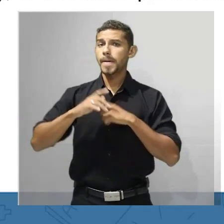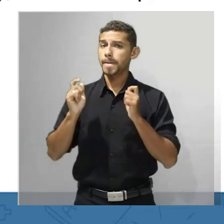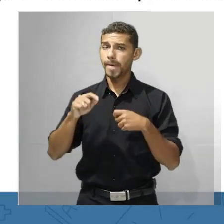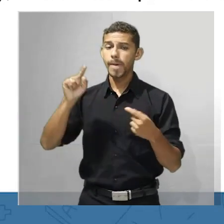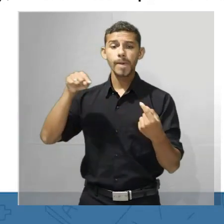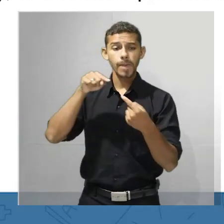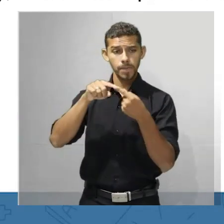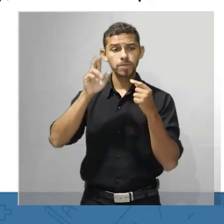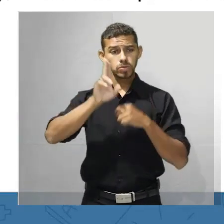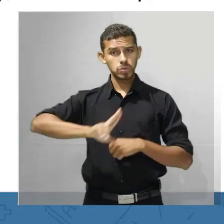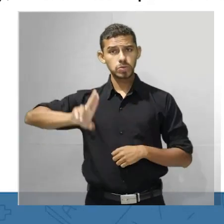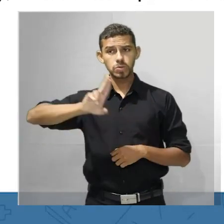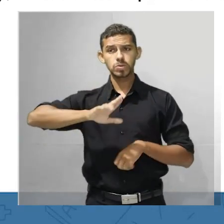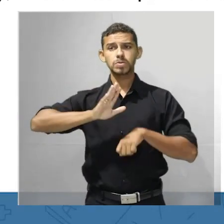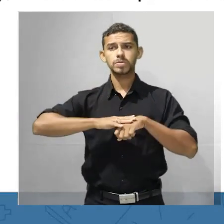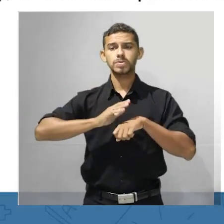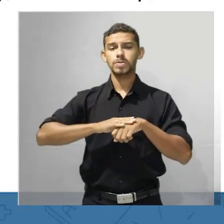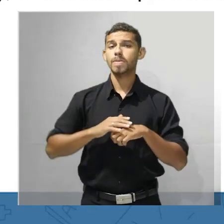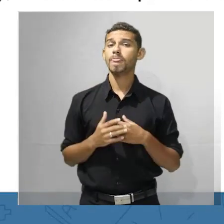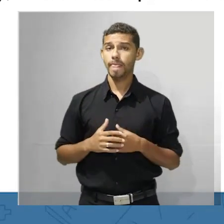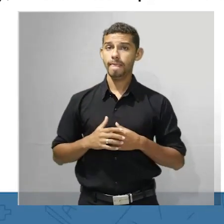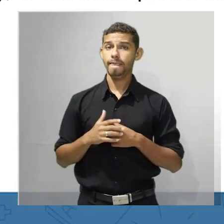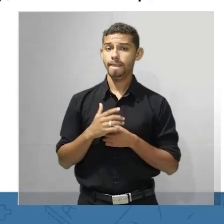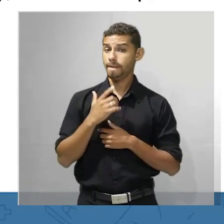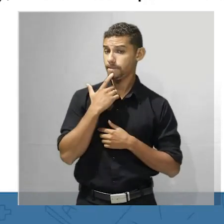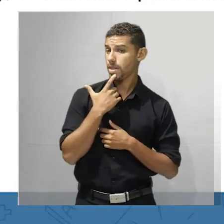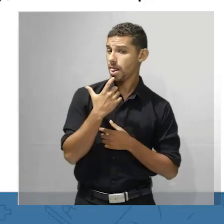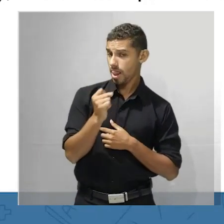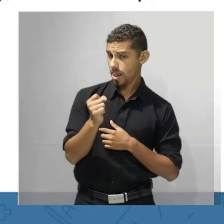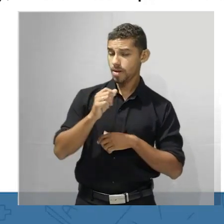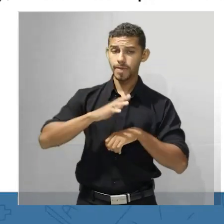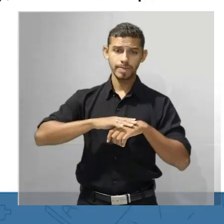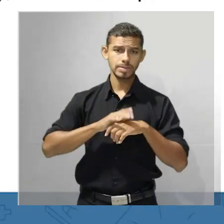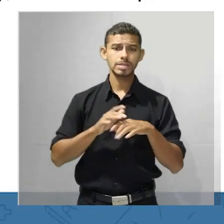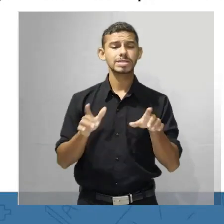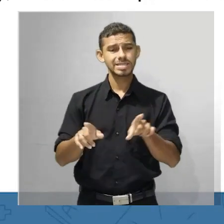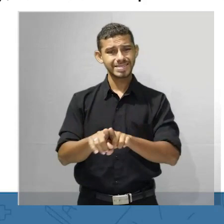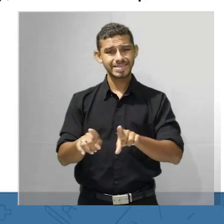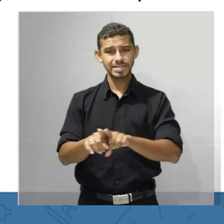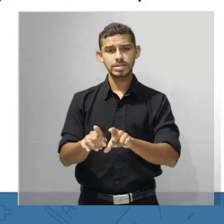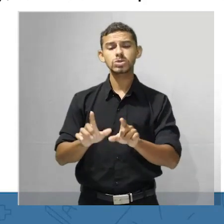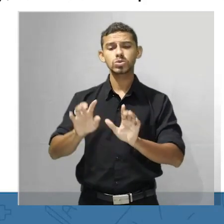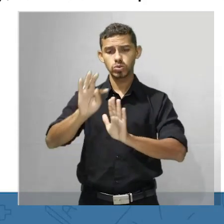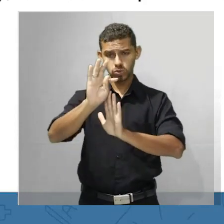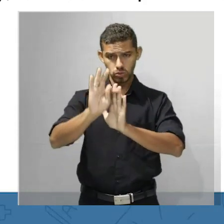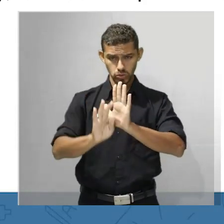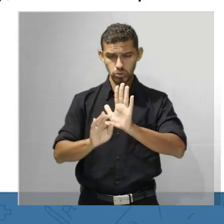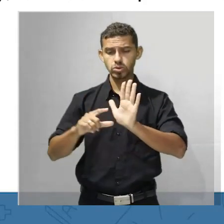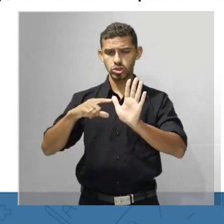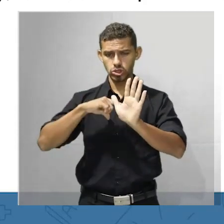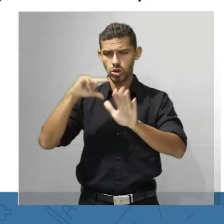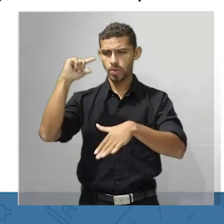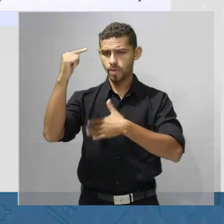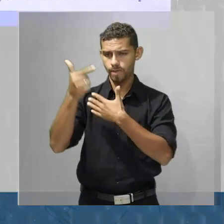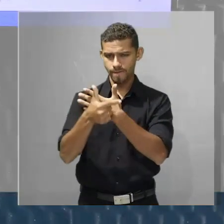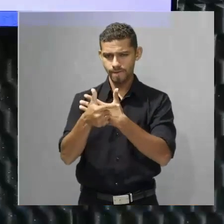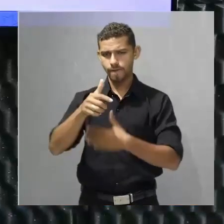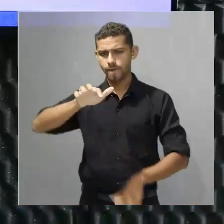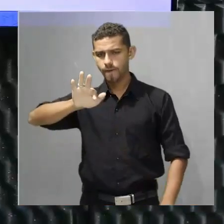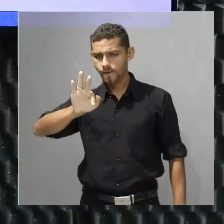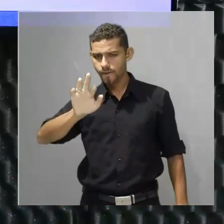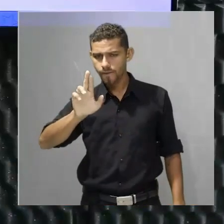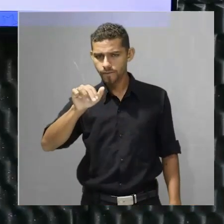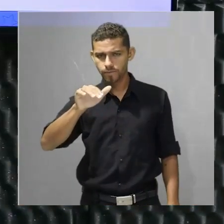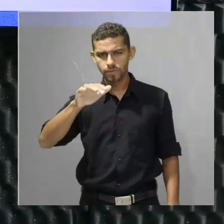fazer o uso desse tipo de linguagem até porque turma todo o texto ele tem uma função se eu estou escrevendo um texto ele